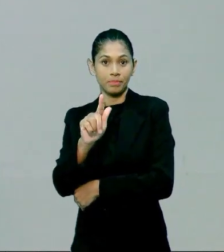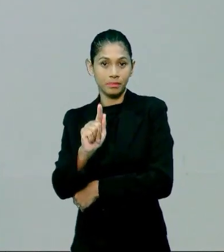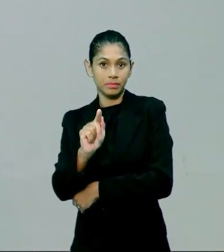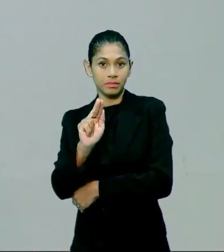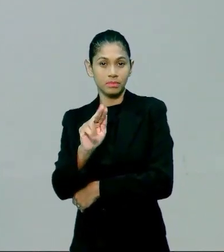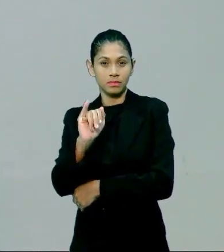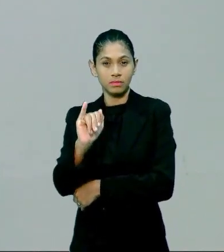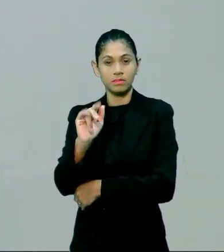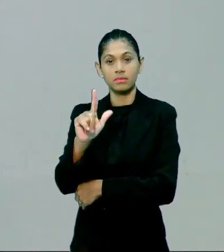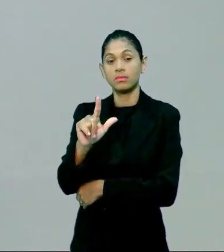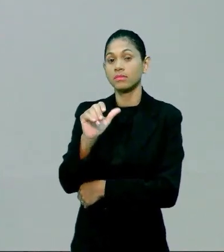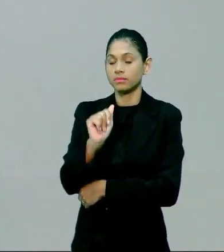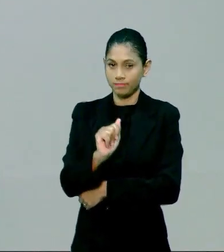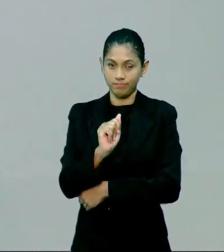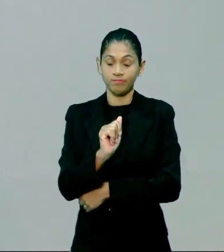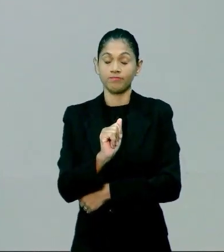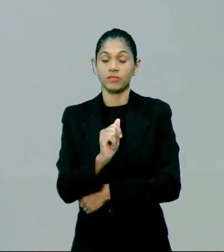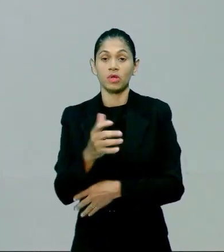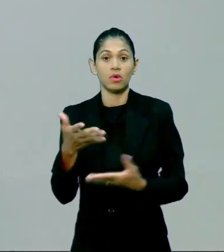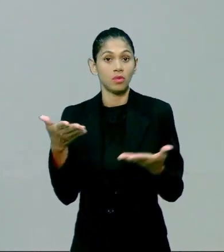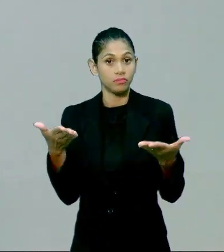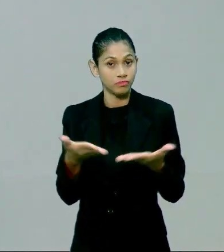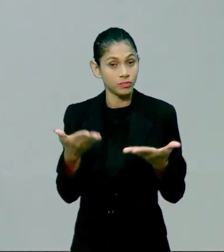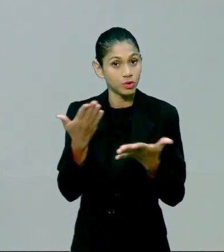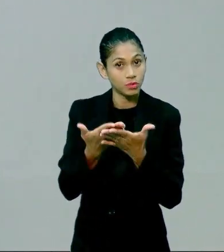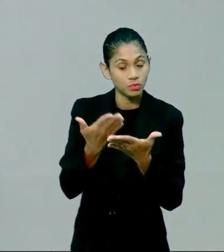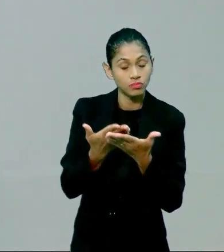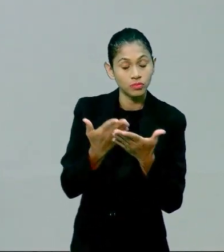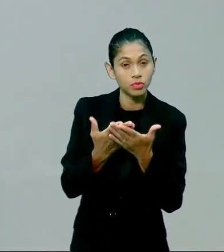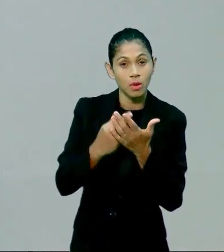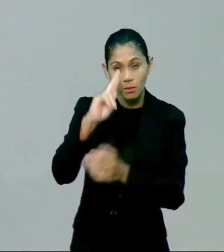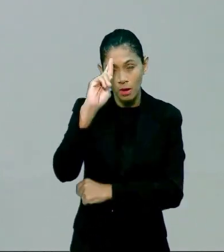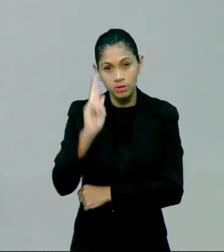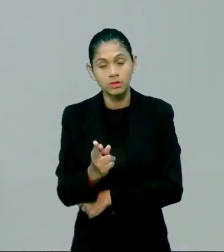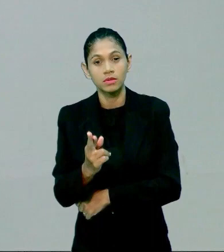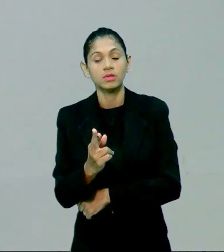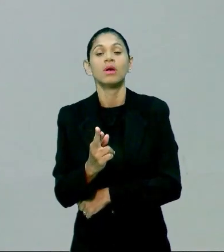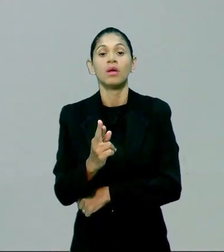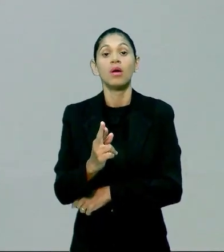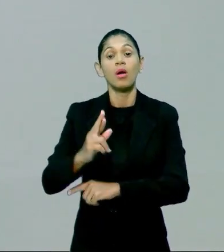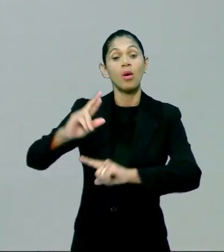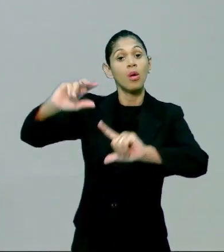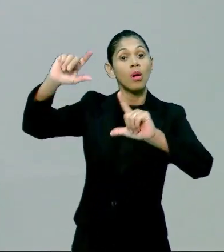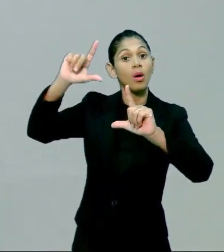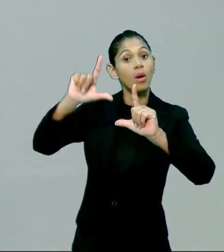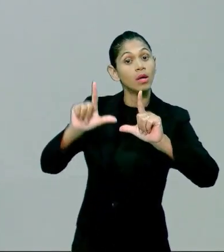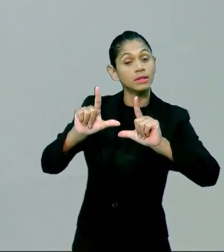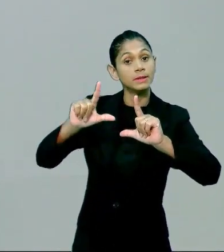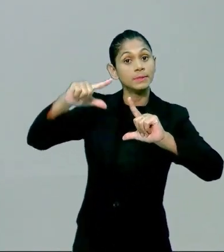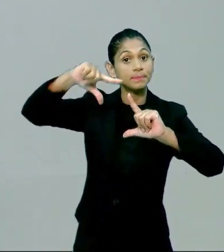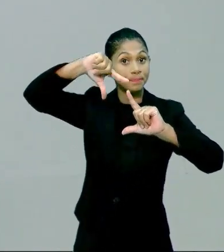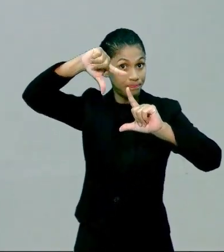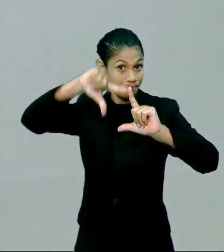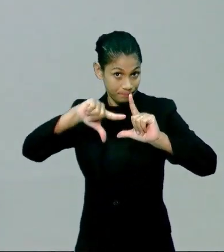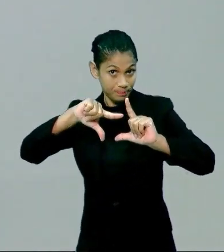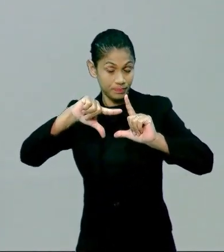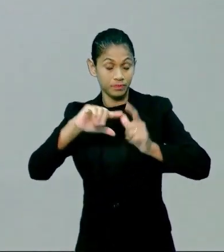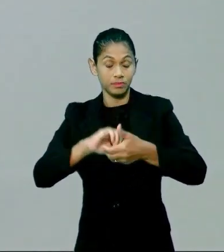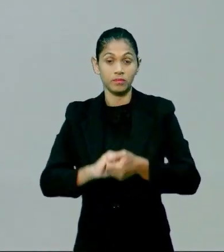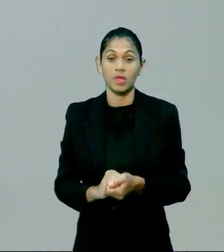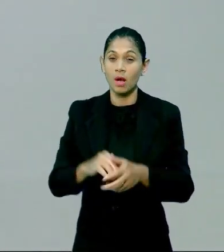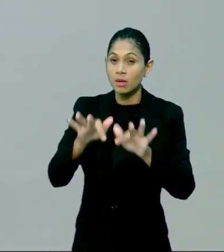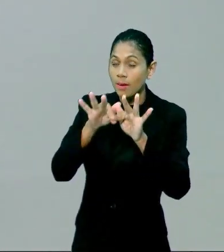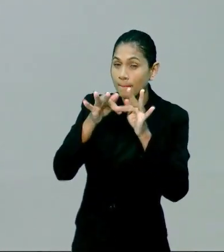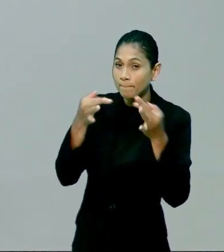hoje estudaremos razão e proporção, um conteúdo aparentemente simples, mas quando